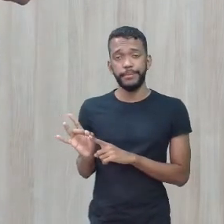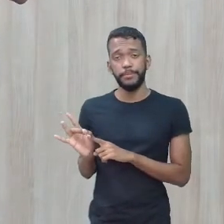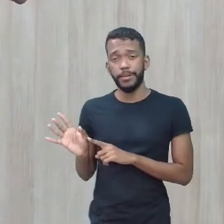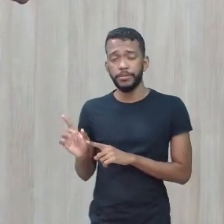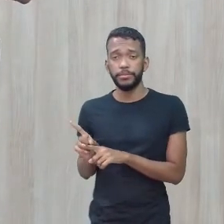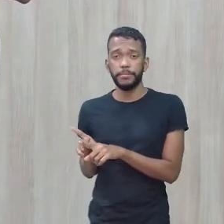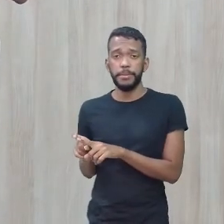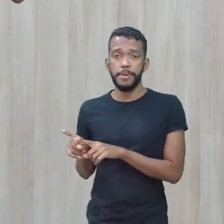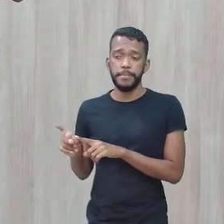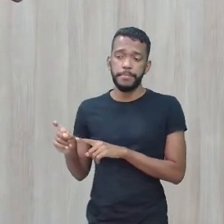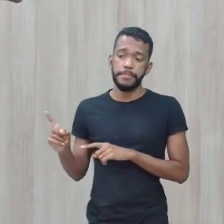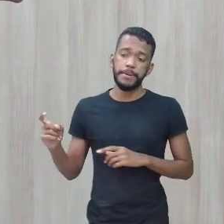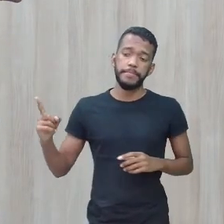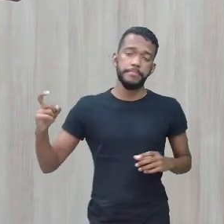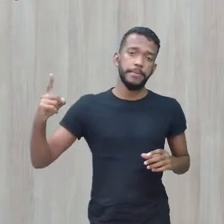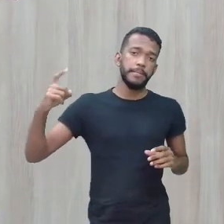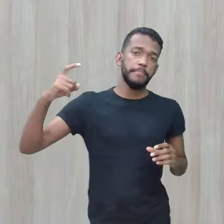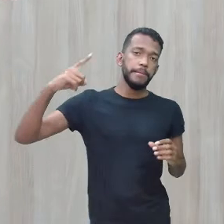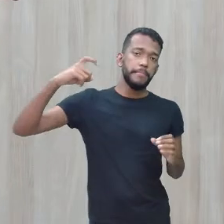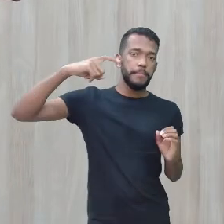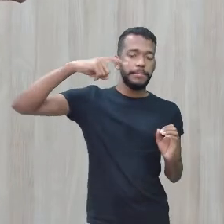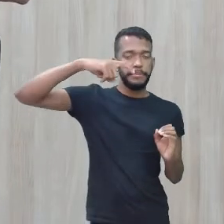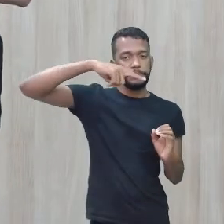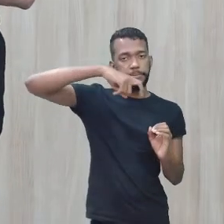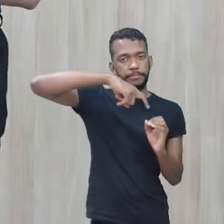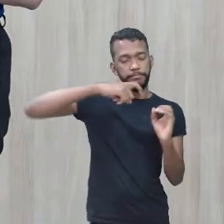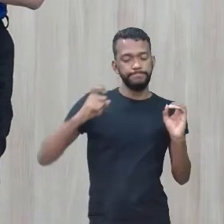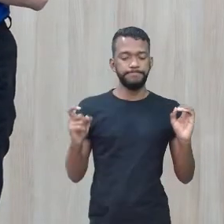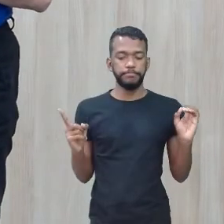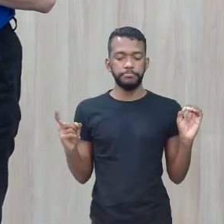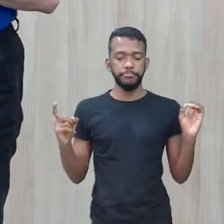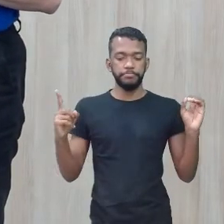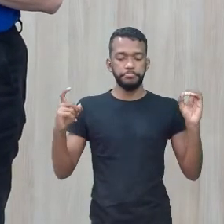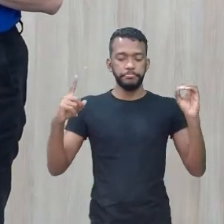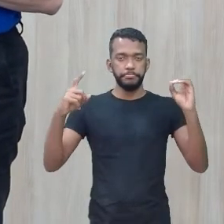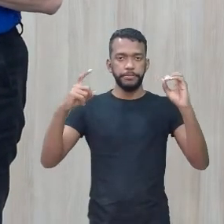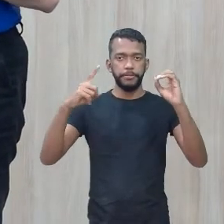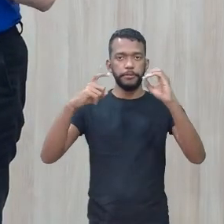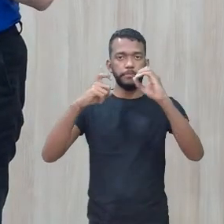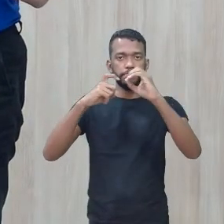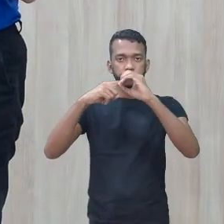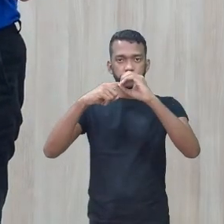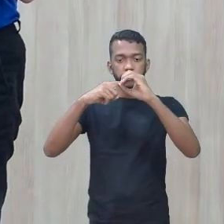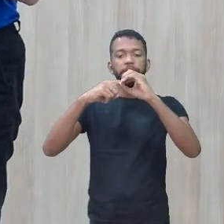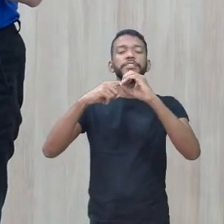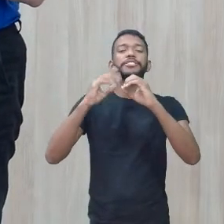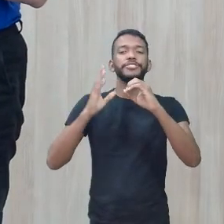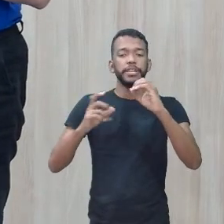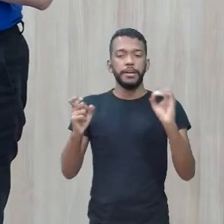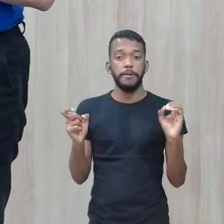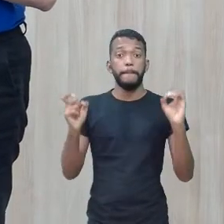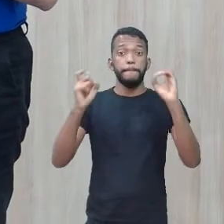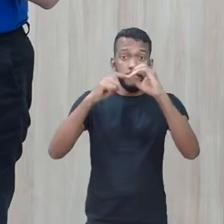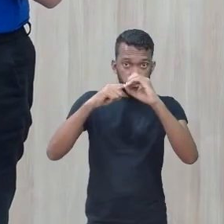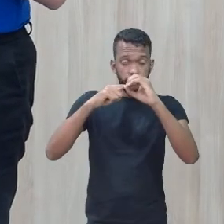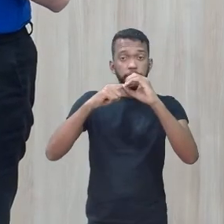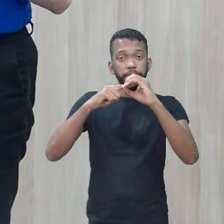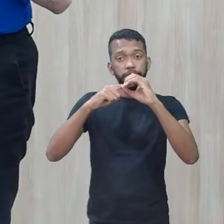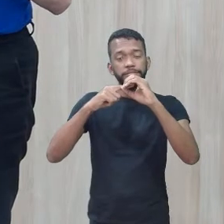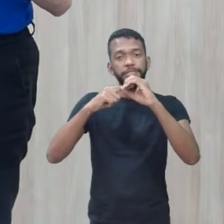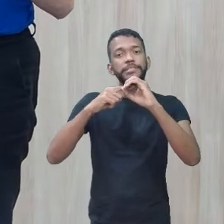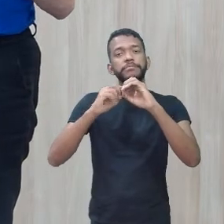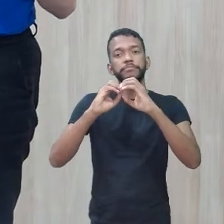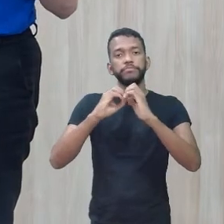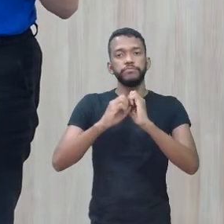acontece o encontro com o óvulo, então ocorre a fecundação. E essa fecundação